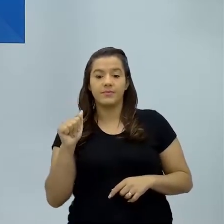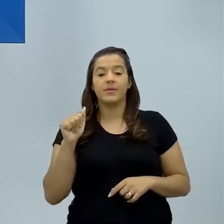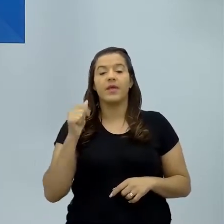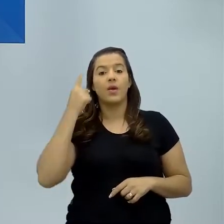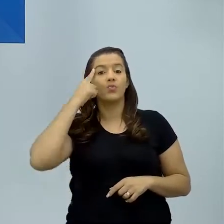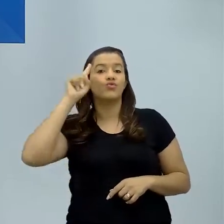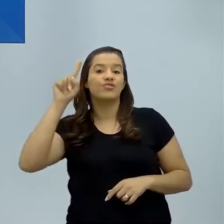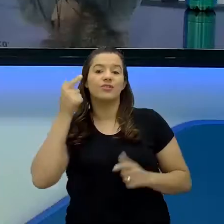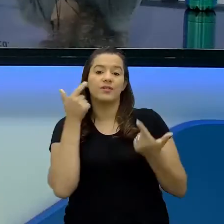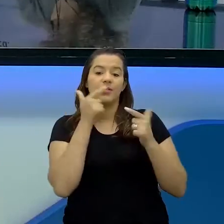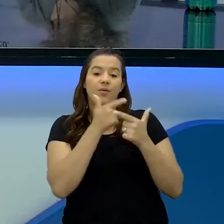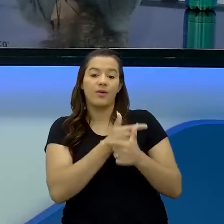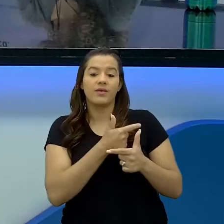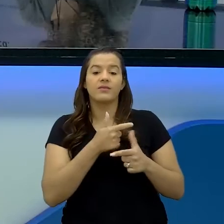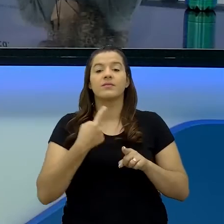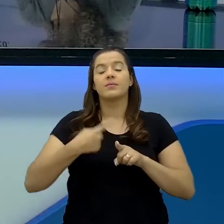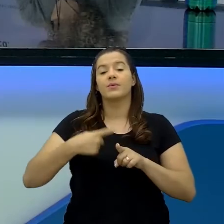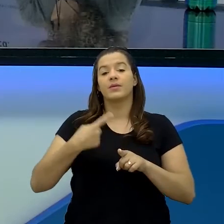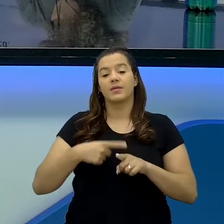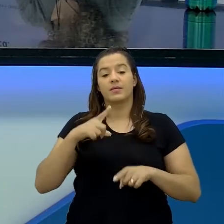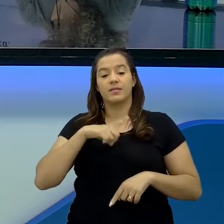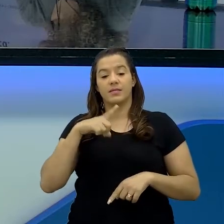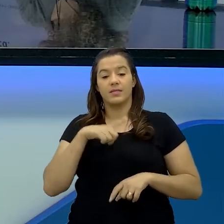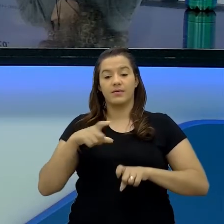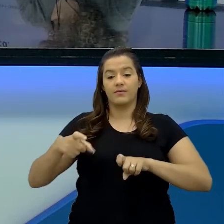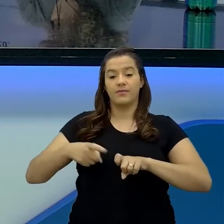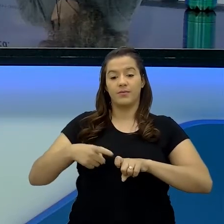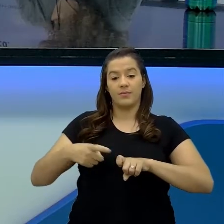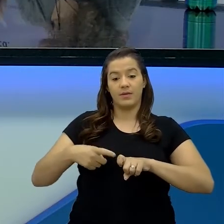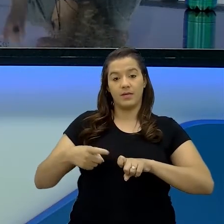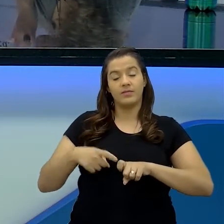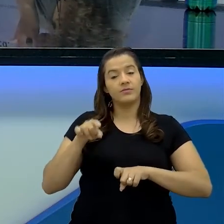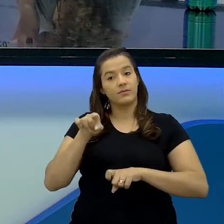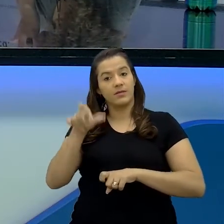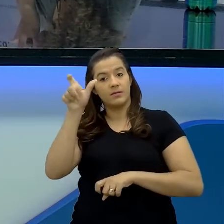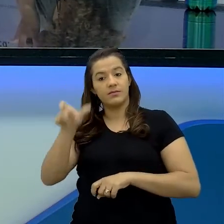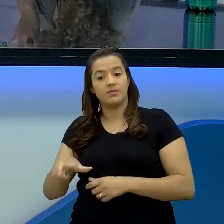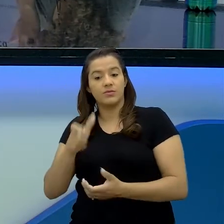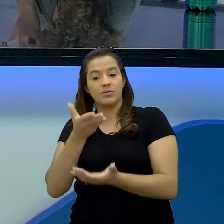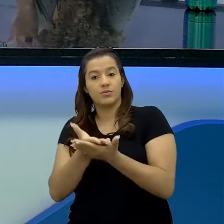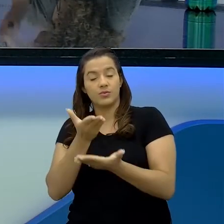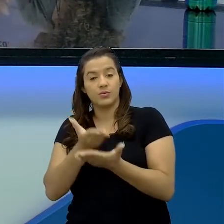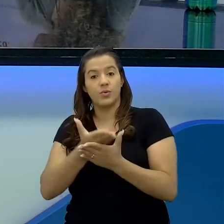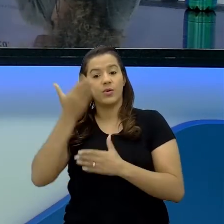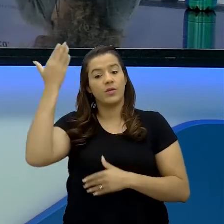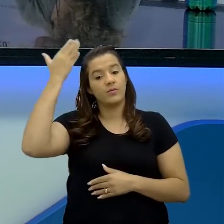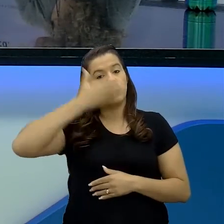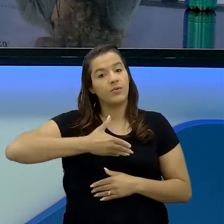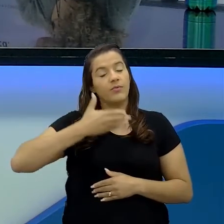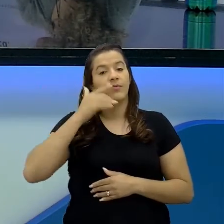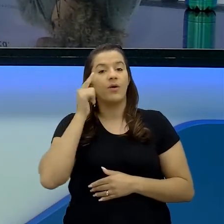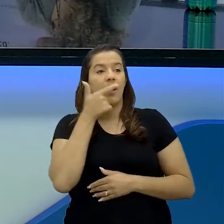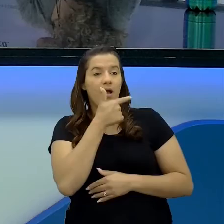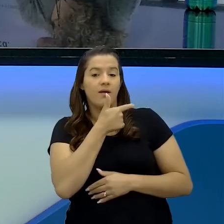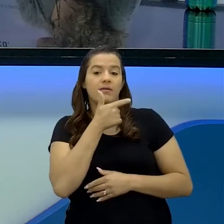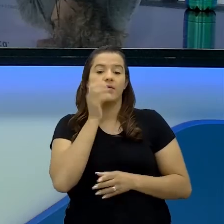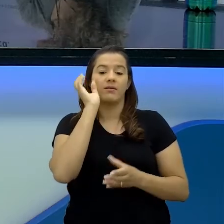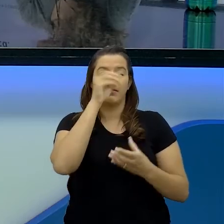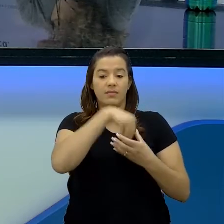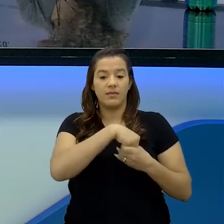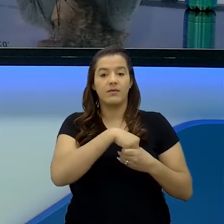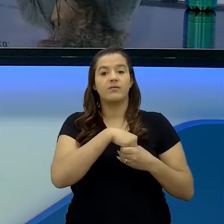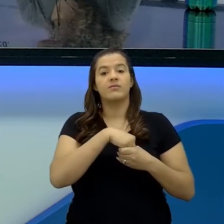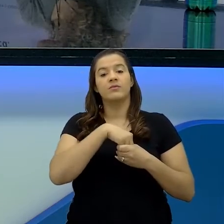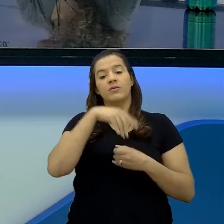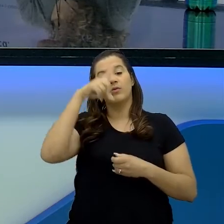Dia do Riso, porque teve um médico que ele estudou sobre isso, ele conseguiu comprovar a eficácia do riso dentro do